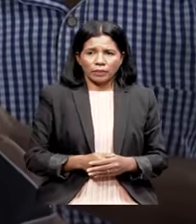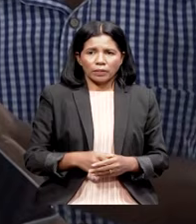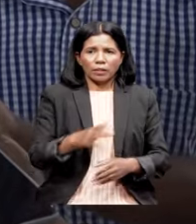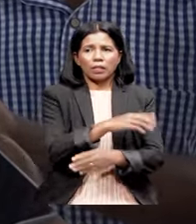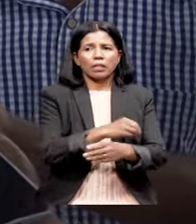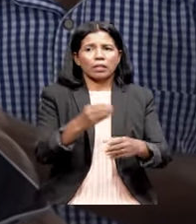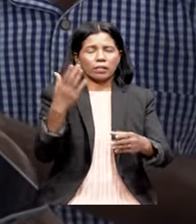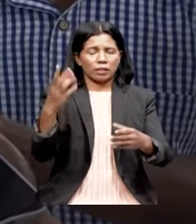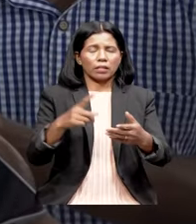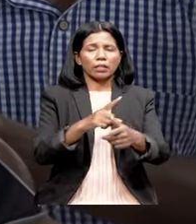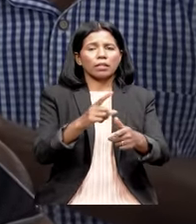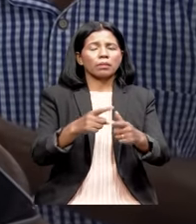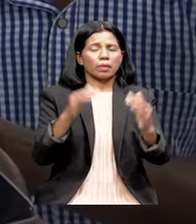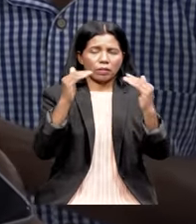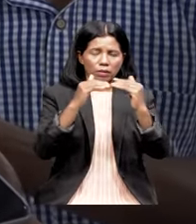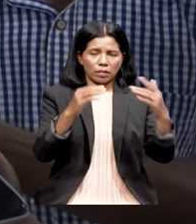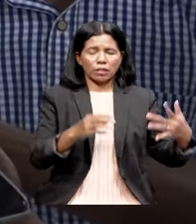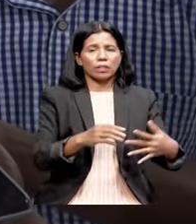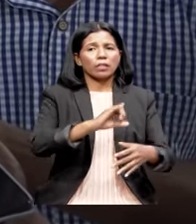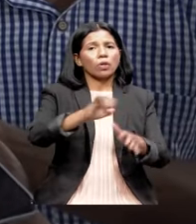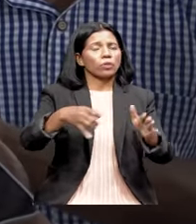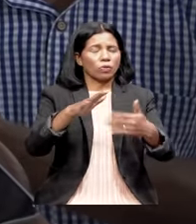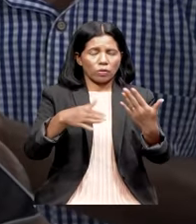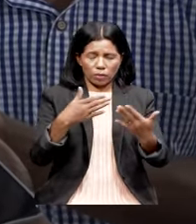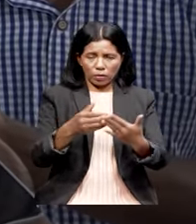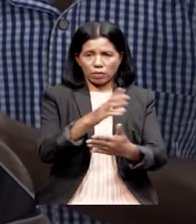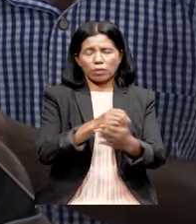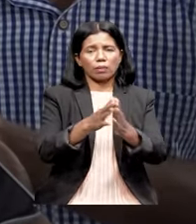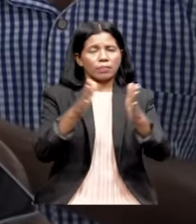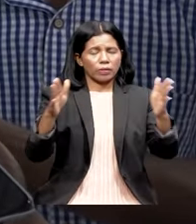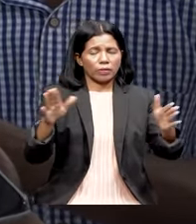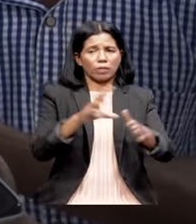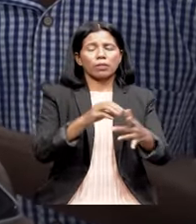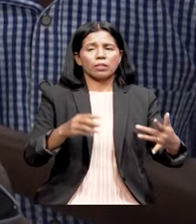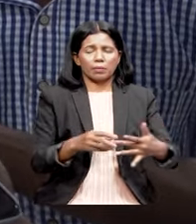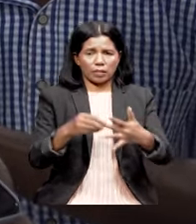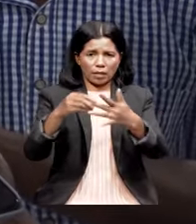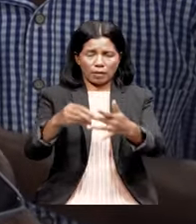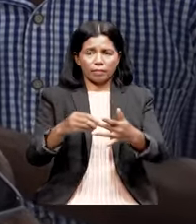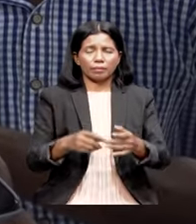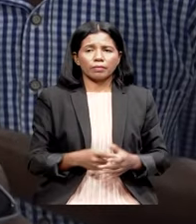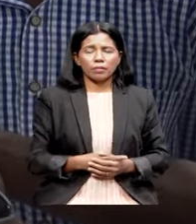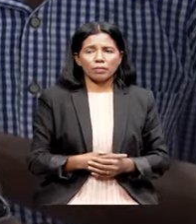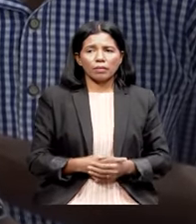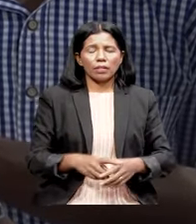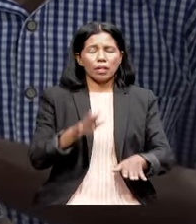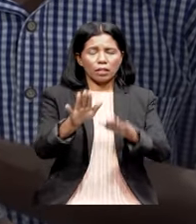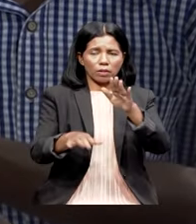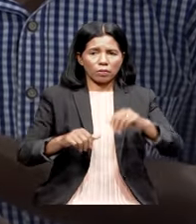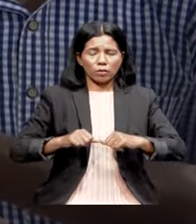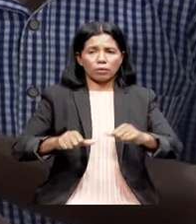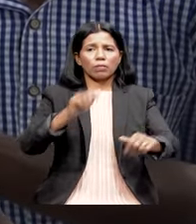generalidade no depois iha especialidade nia. Nebe reunión de consolidação interno, la o capaz de